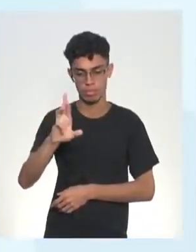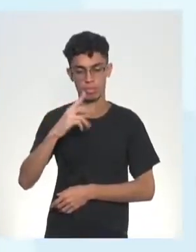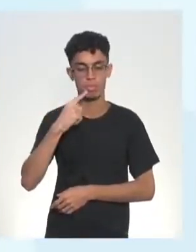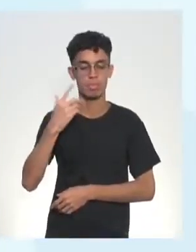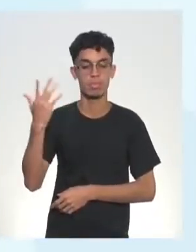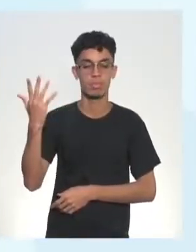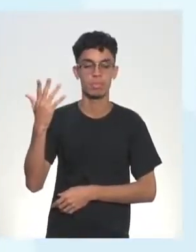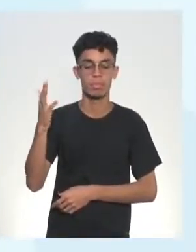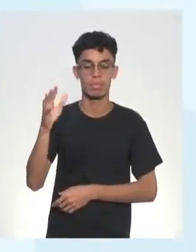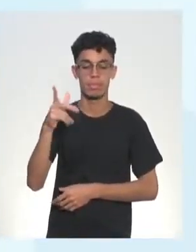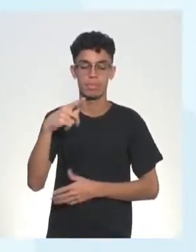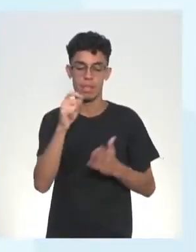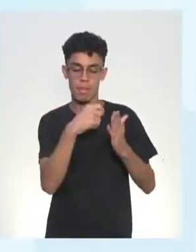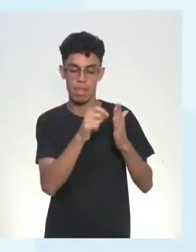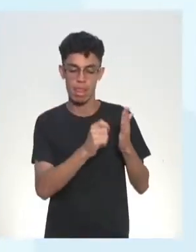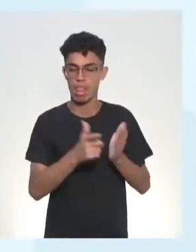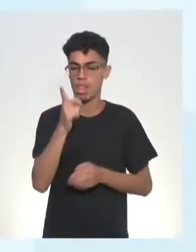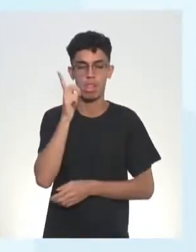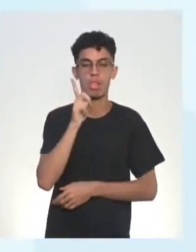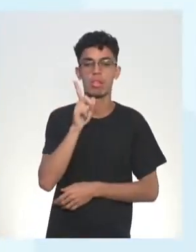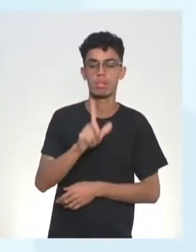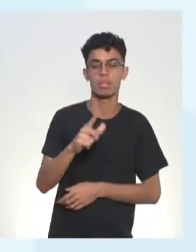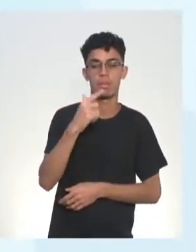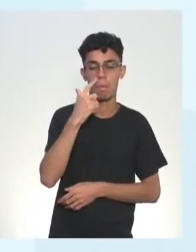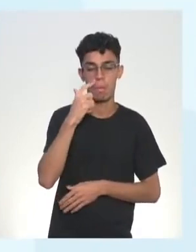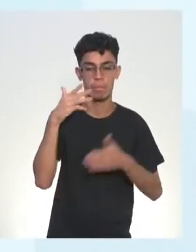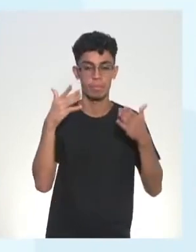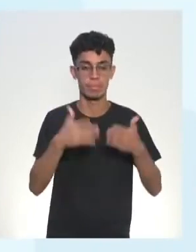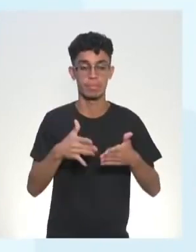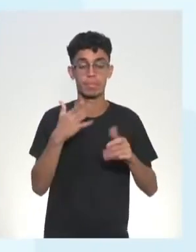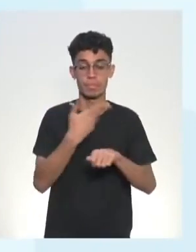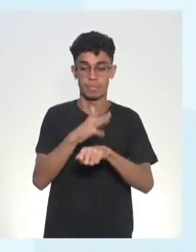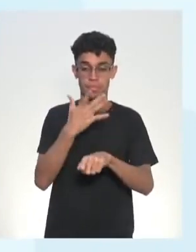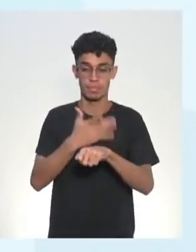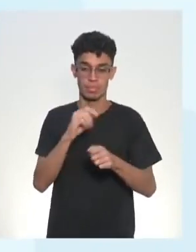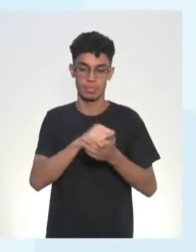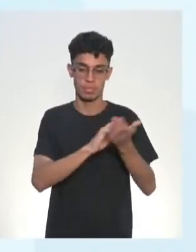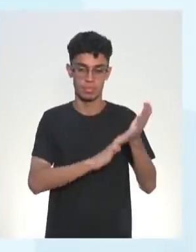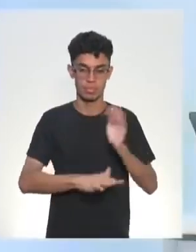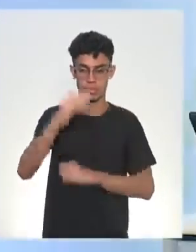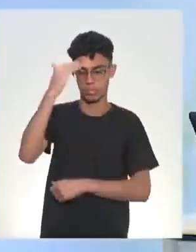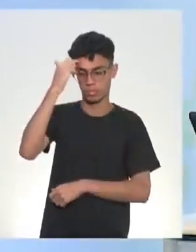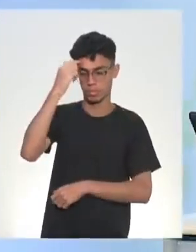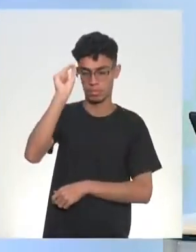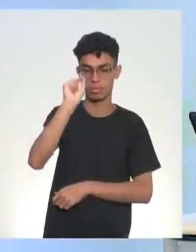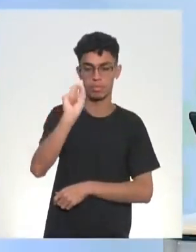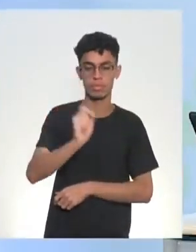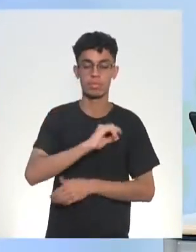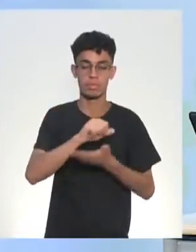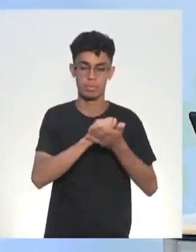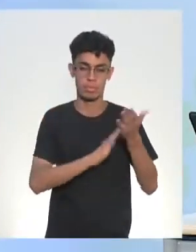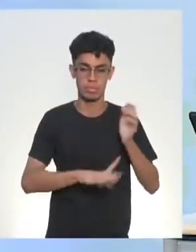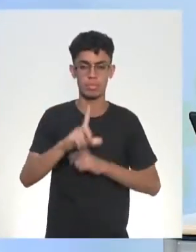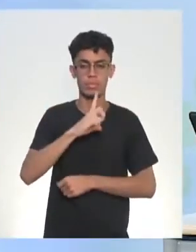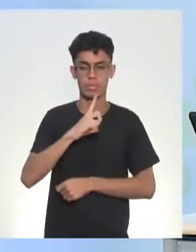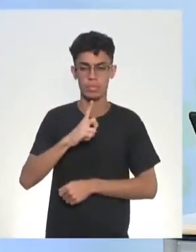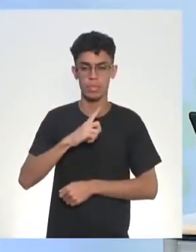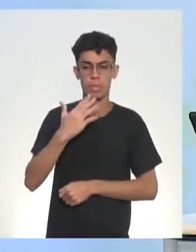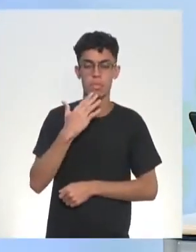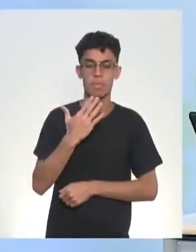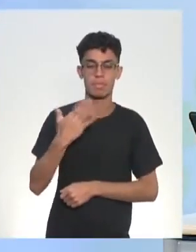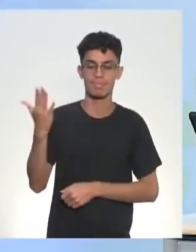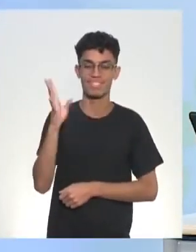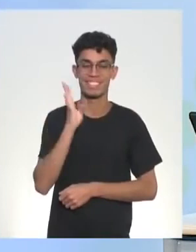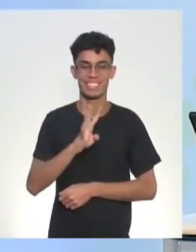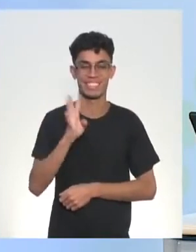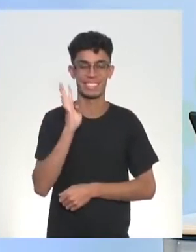quem quiser anotar, que não tenha conseguido ainda, porque agora a gente vai praticar essa ideia, né? Isso mesmo, a gente vai ter uns exercícios sobre essa ideia, que é a parte